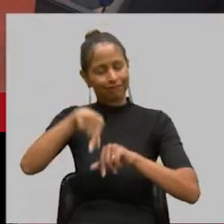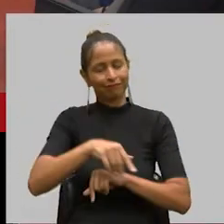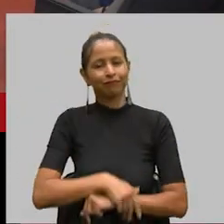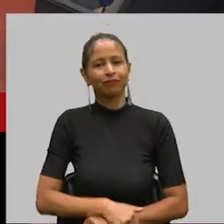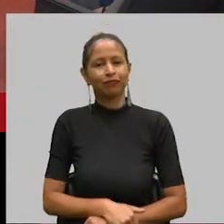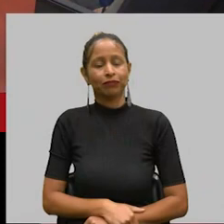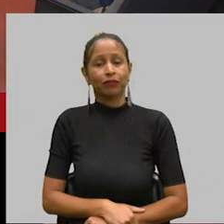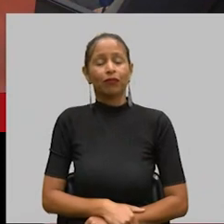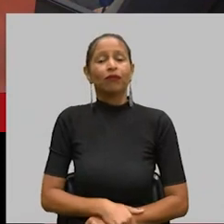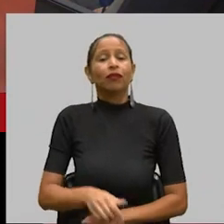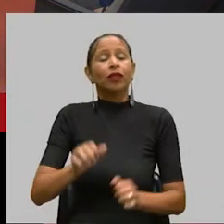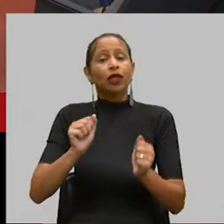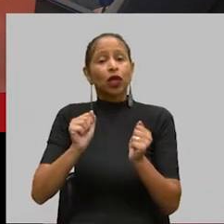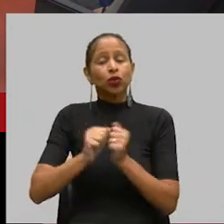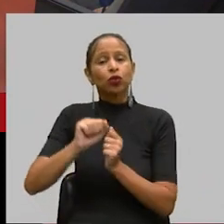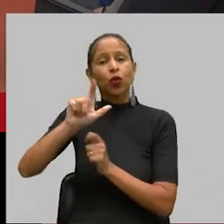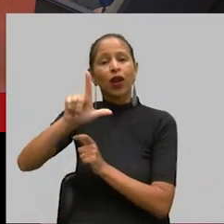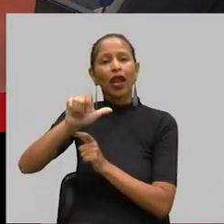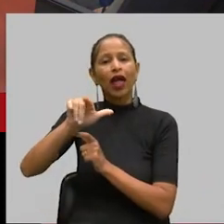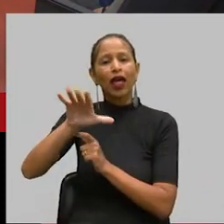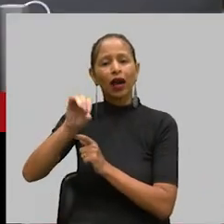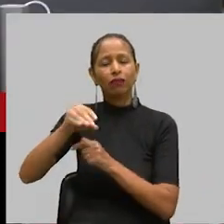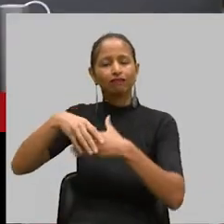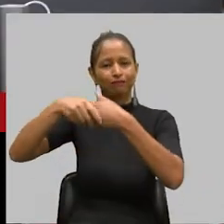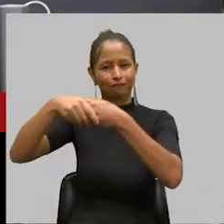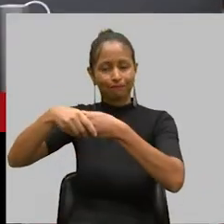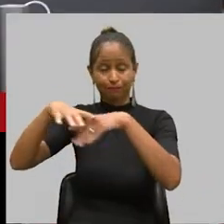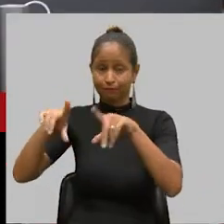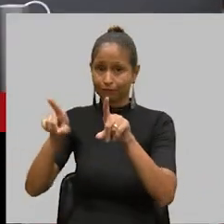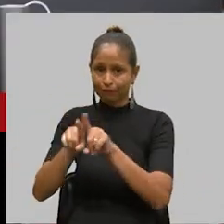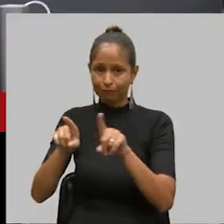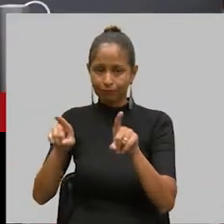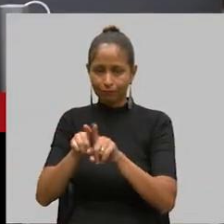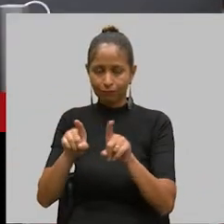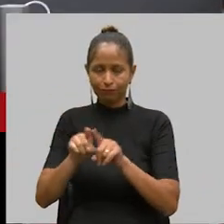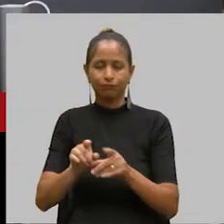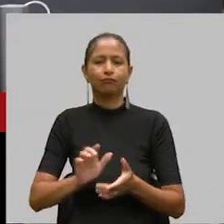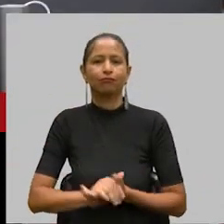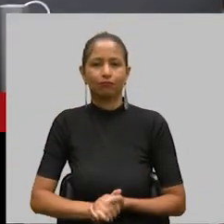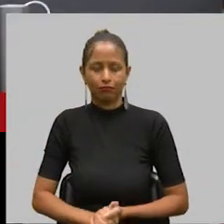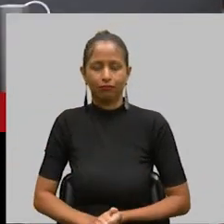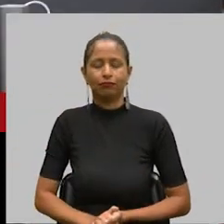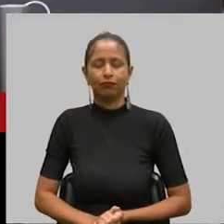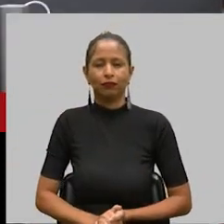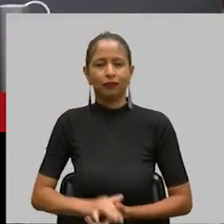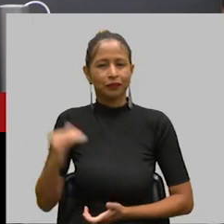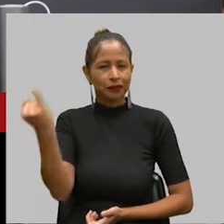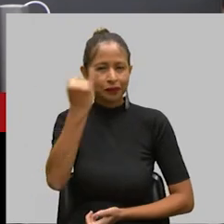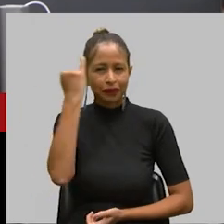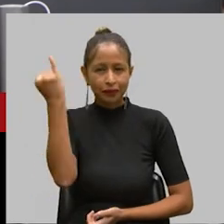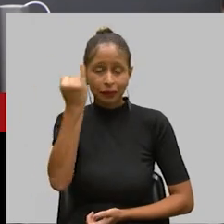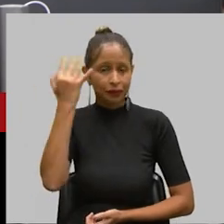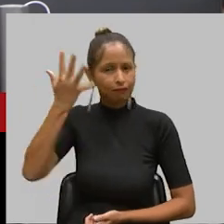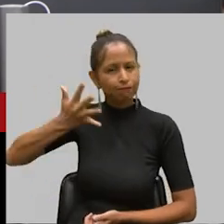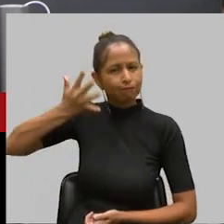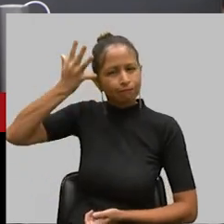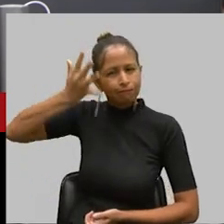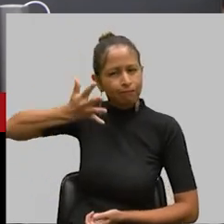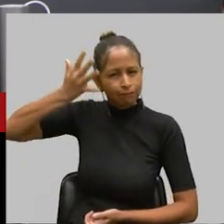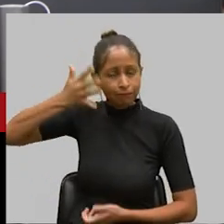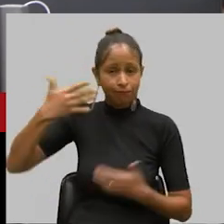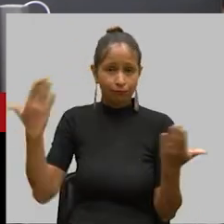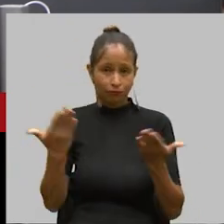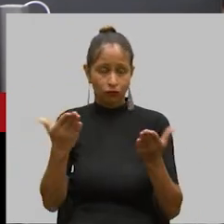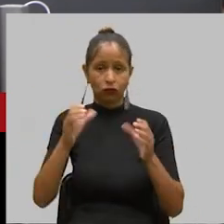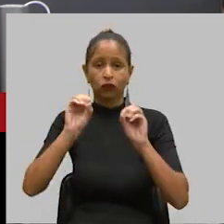autora junto com Leleco a quem cumprimento também do requerimento para essa importante audiência pública sobre a questão